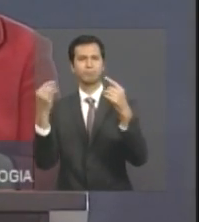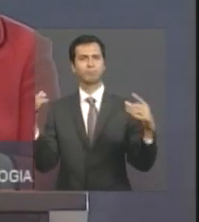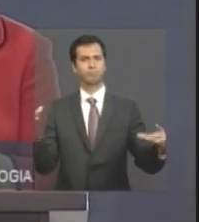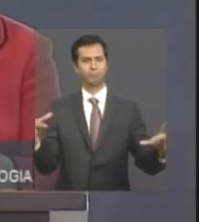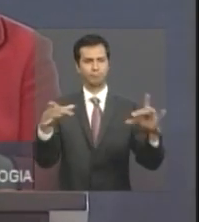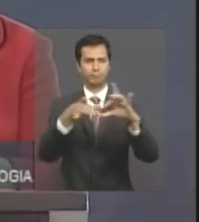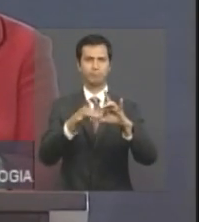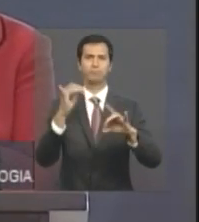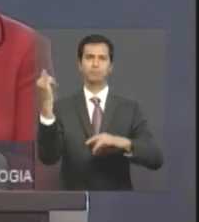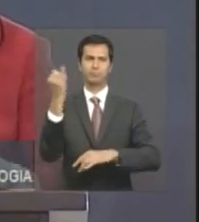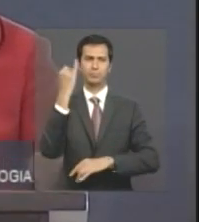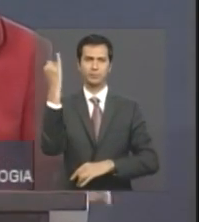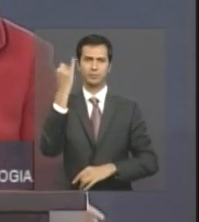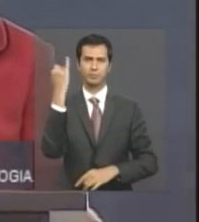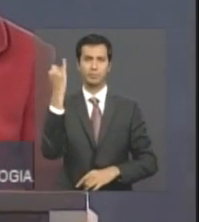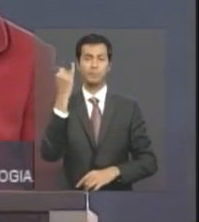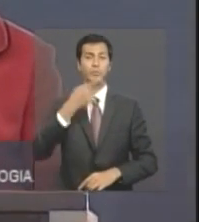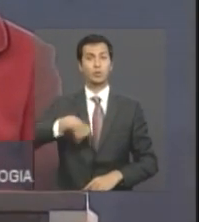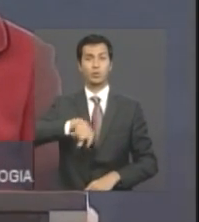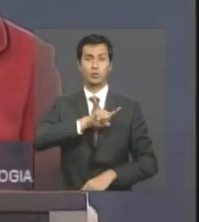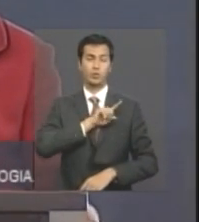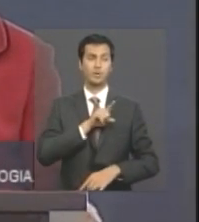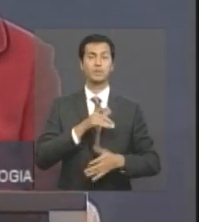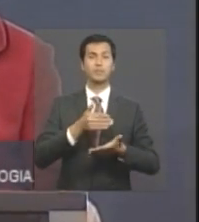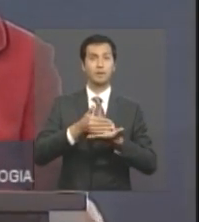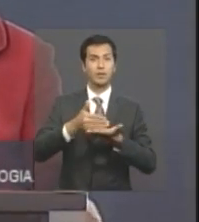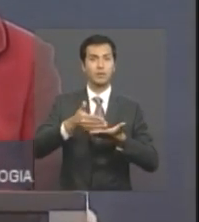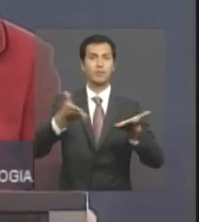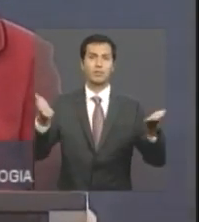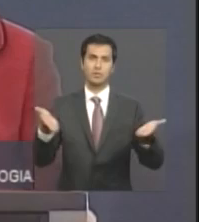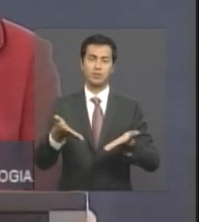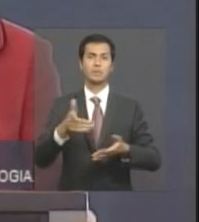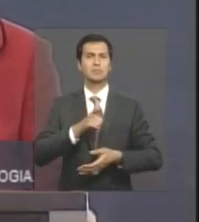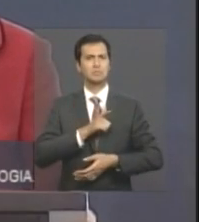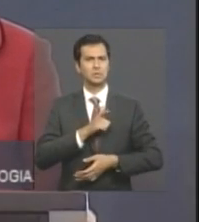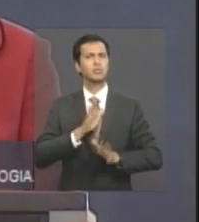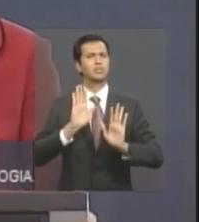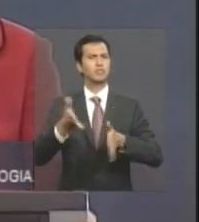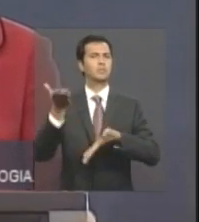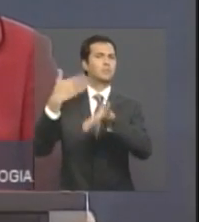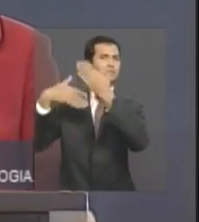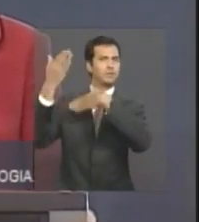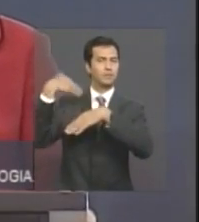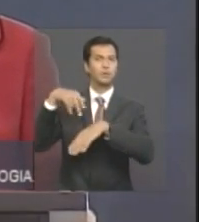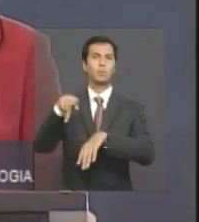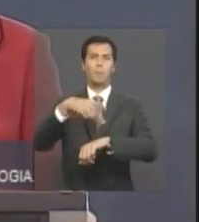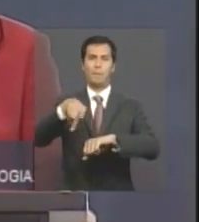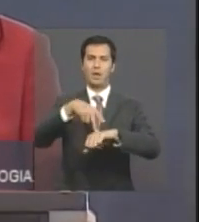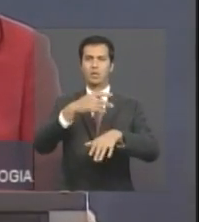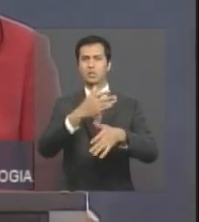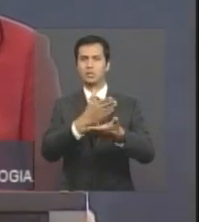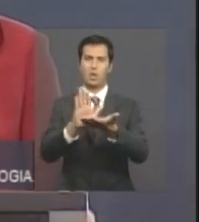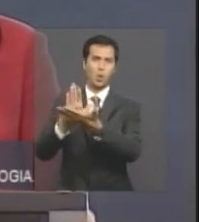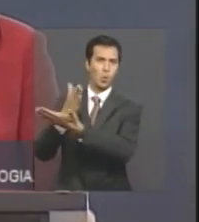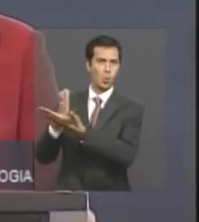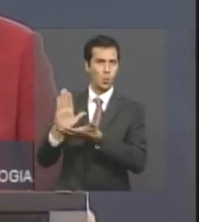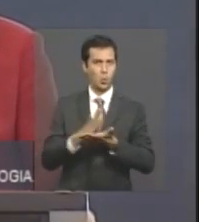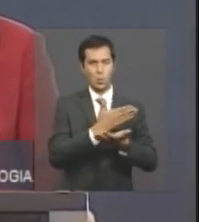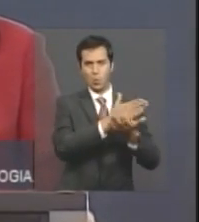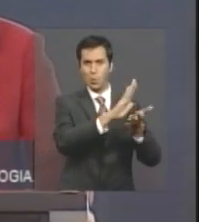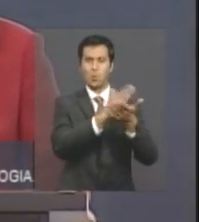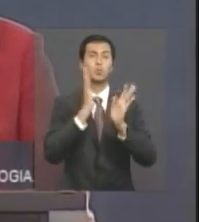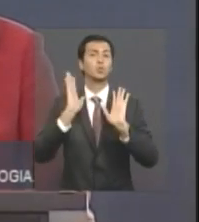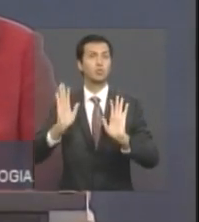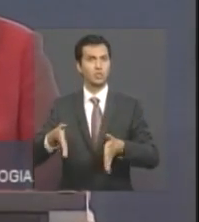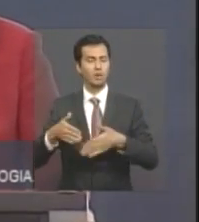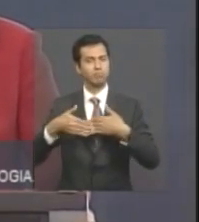Este caminho que nós estamos trilhando foi muito bem lembrado, ele já foi percorrido por outros países. Ele é percorrido